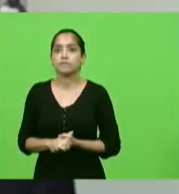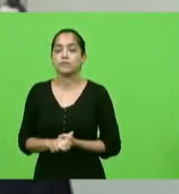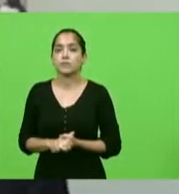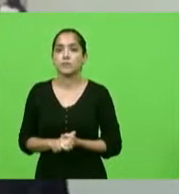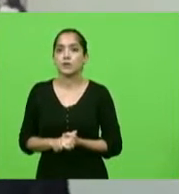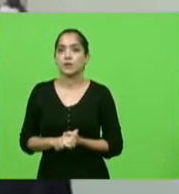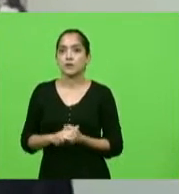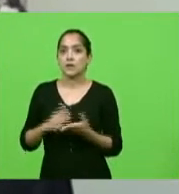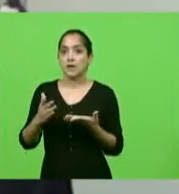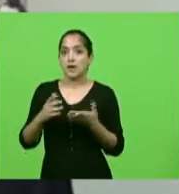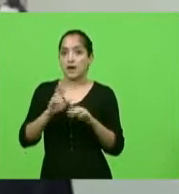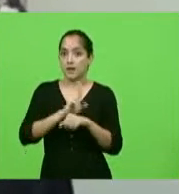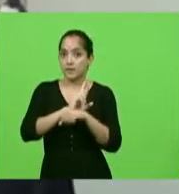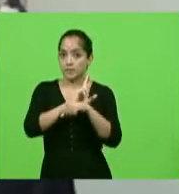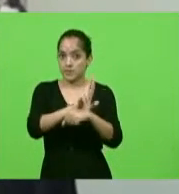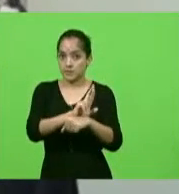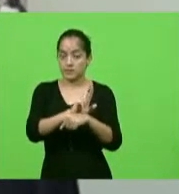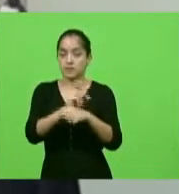A representação afirma